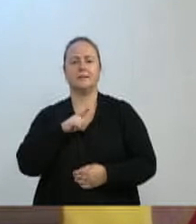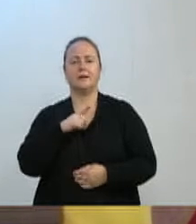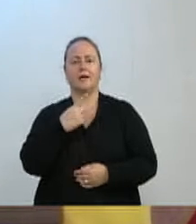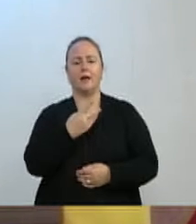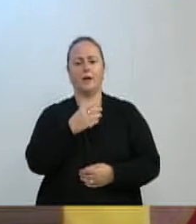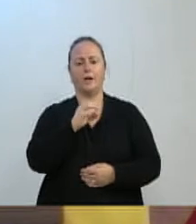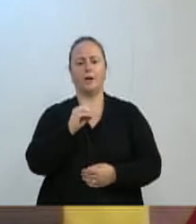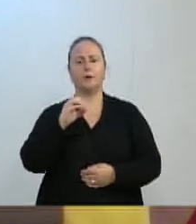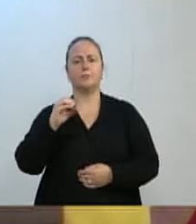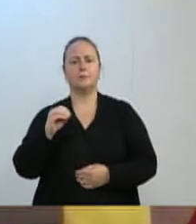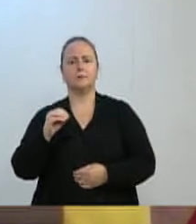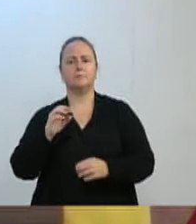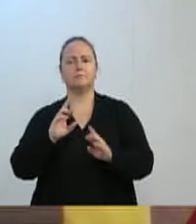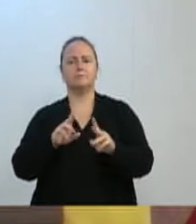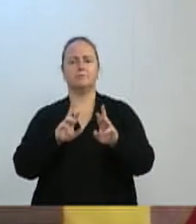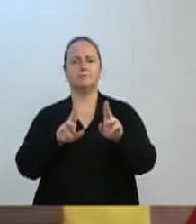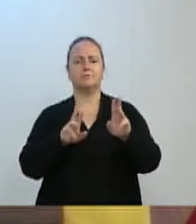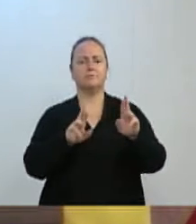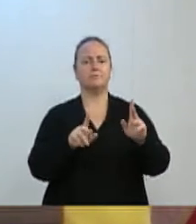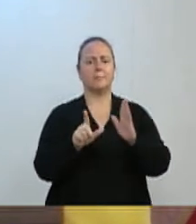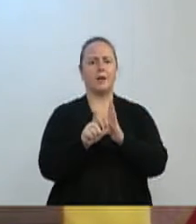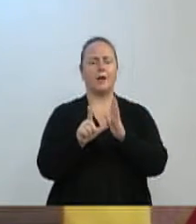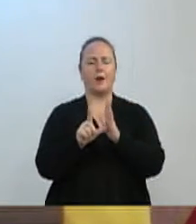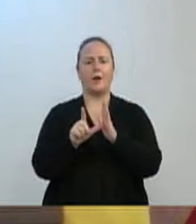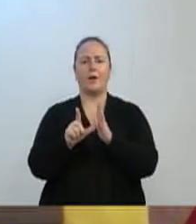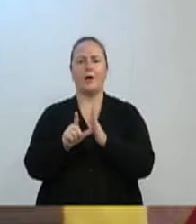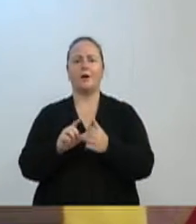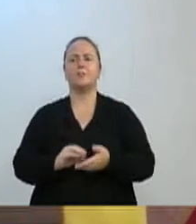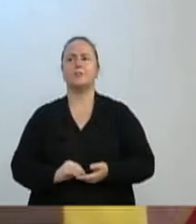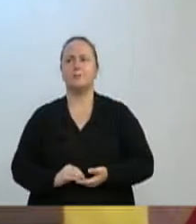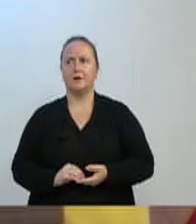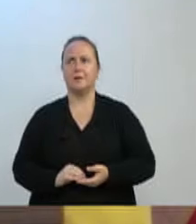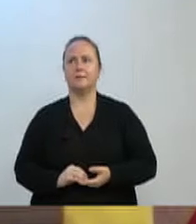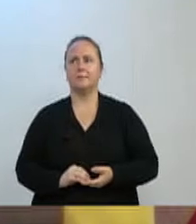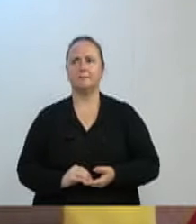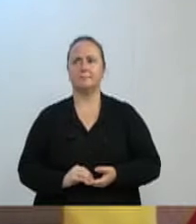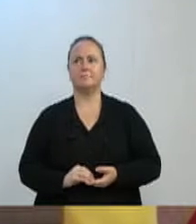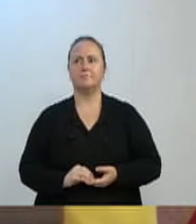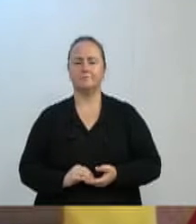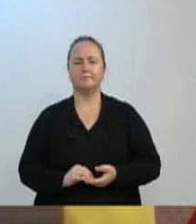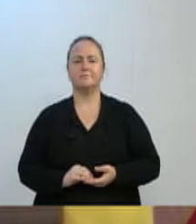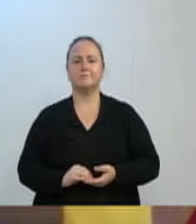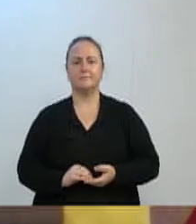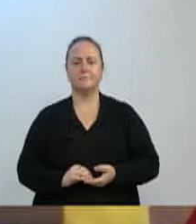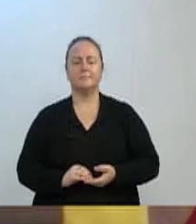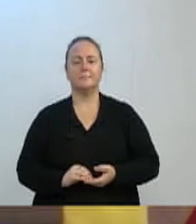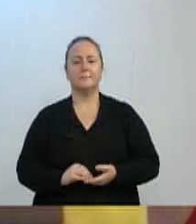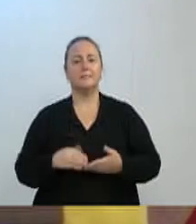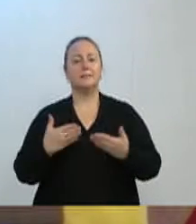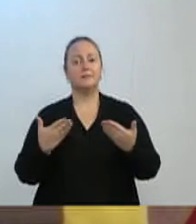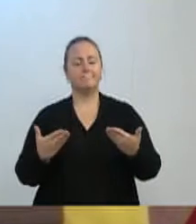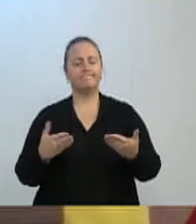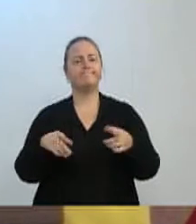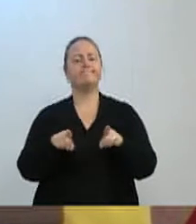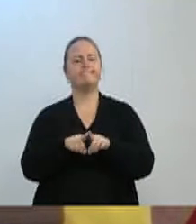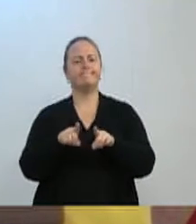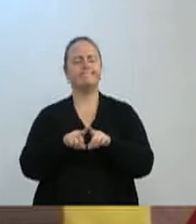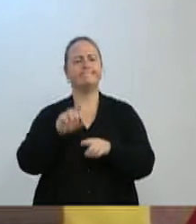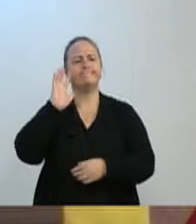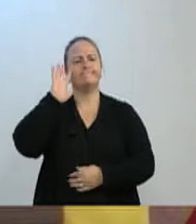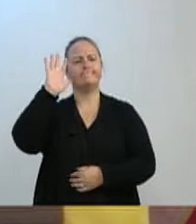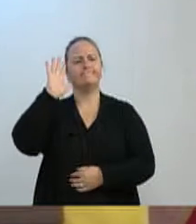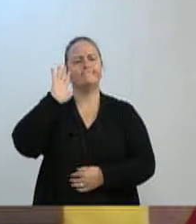endereços de casas de comércio, numa metade de uma quadra. Então, isso nos leva também a uma outra